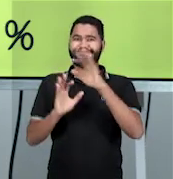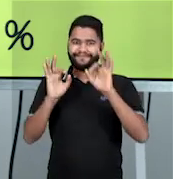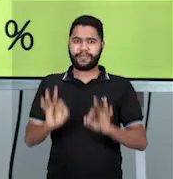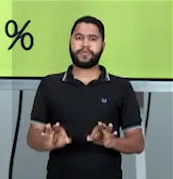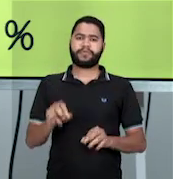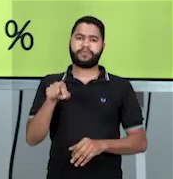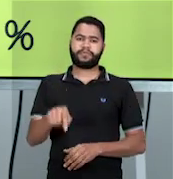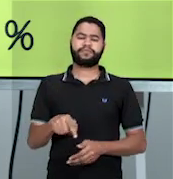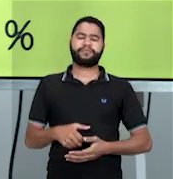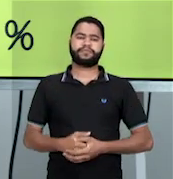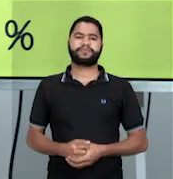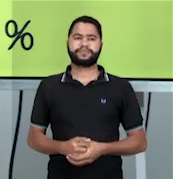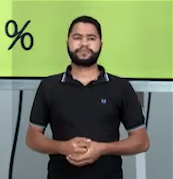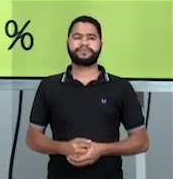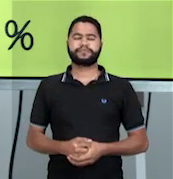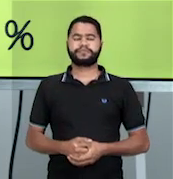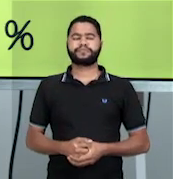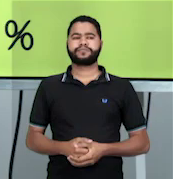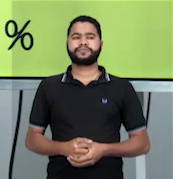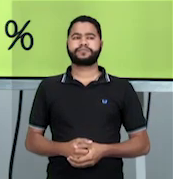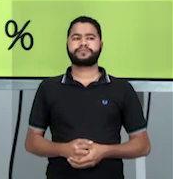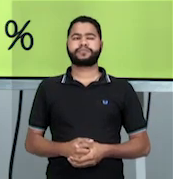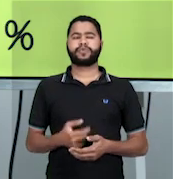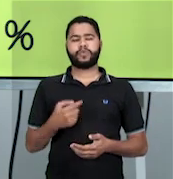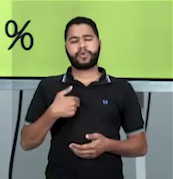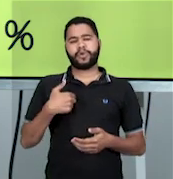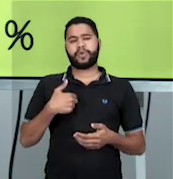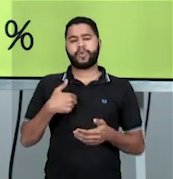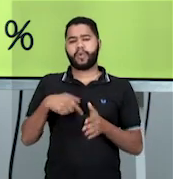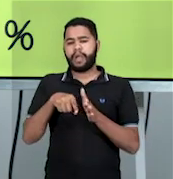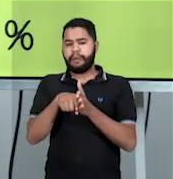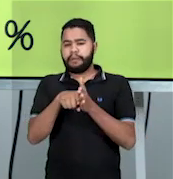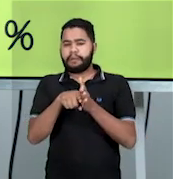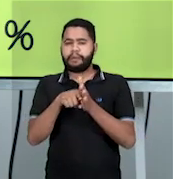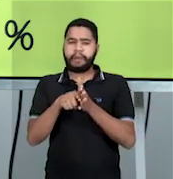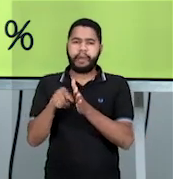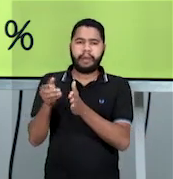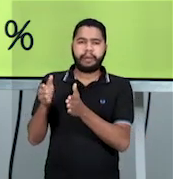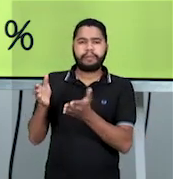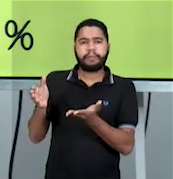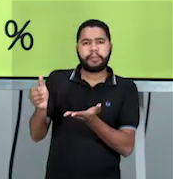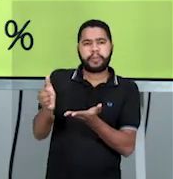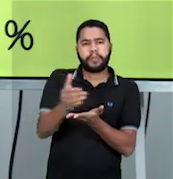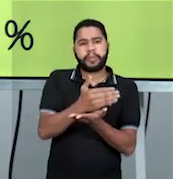total dessa população de um determinado lugar no qual estou fazendo minha análise e estudando,